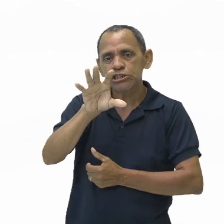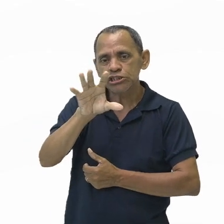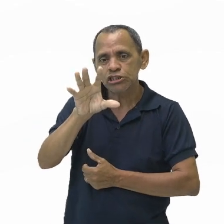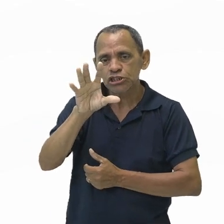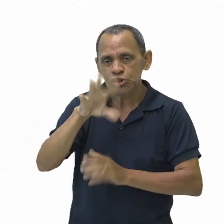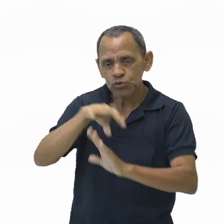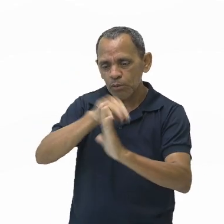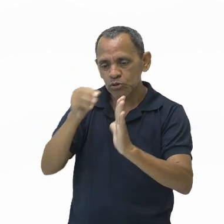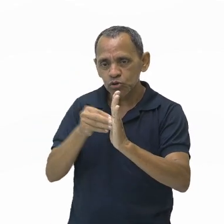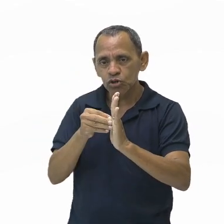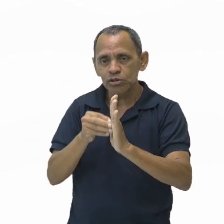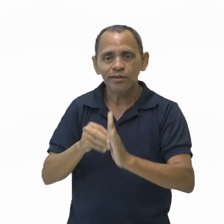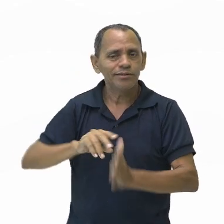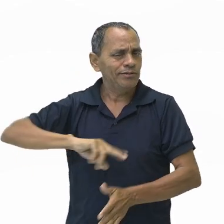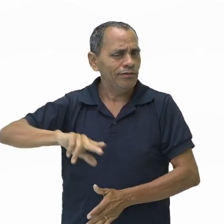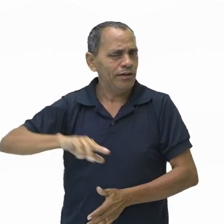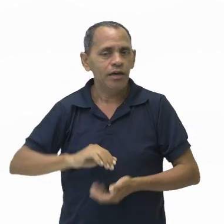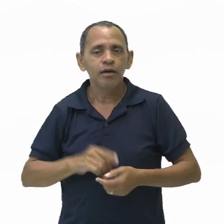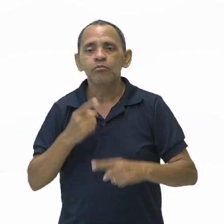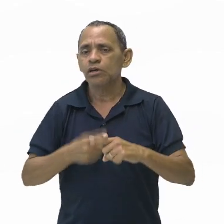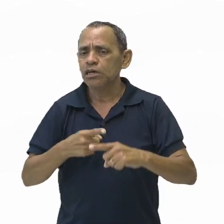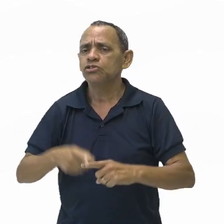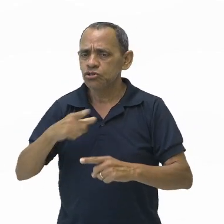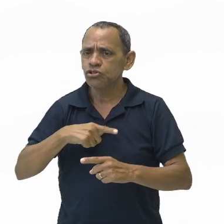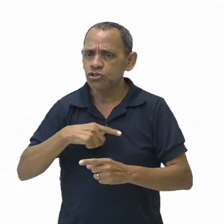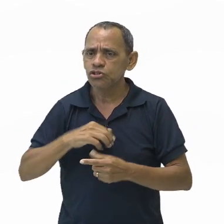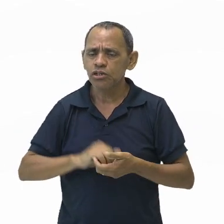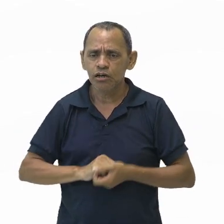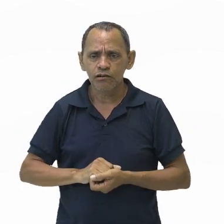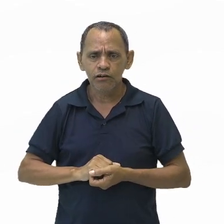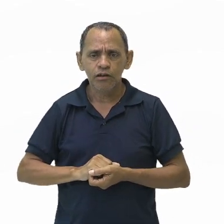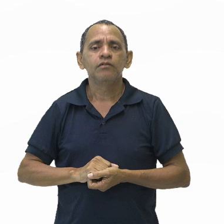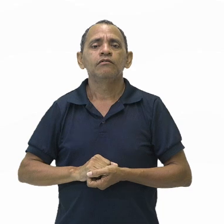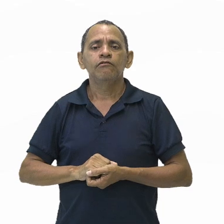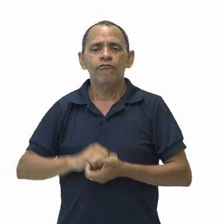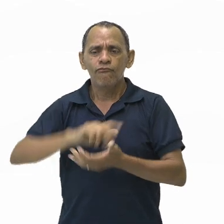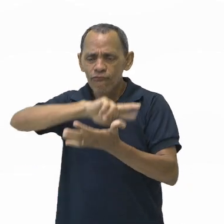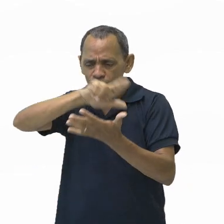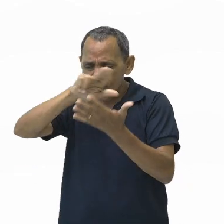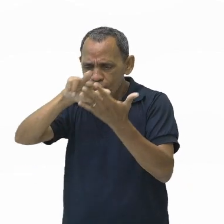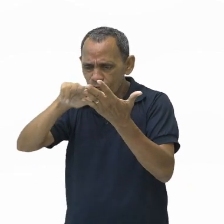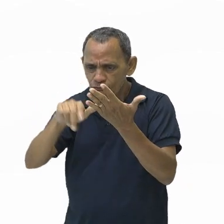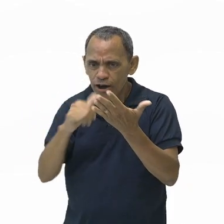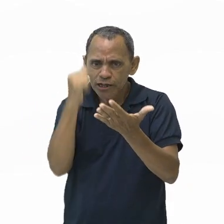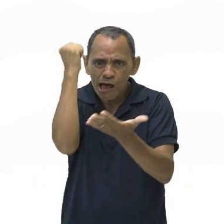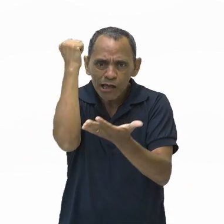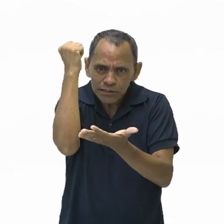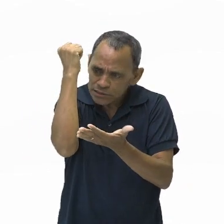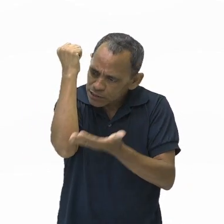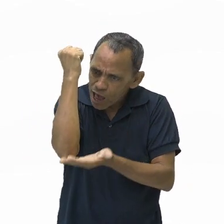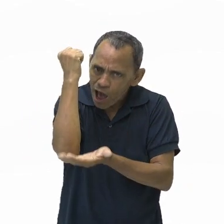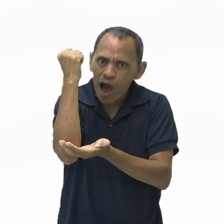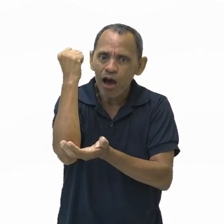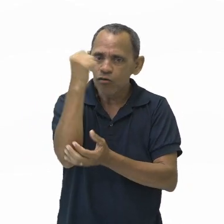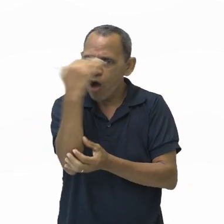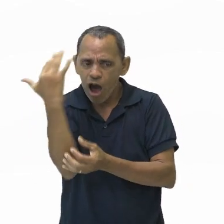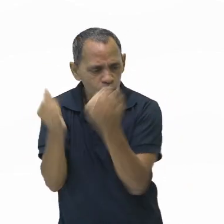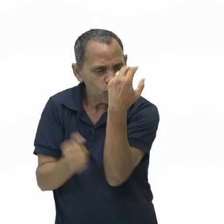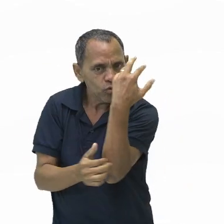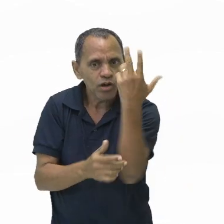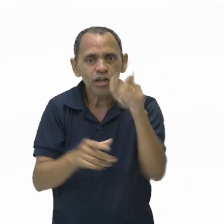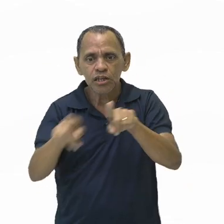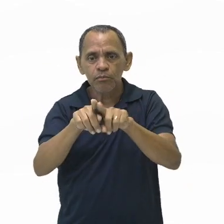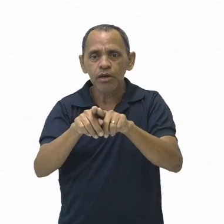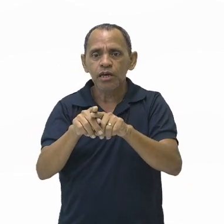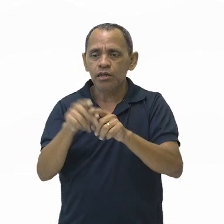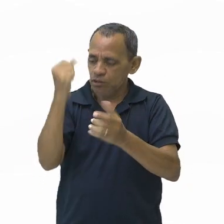porque existia muitas reservas, muitas seringueiras, e isso era simplesmente extraído, retirado e vendido e mandado